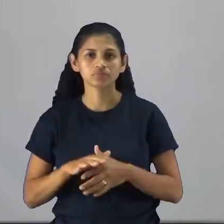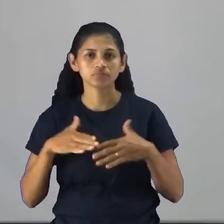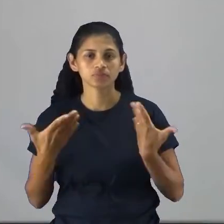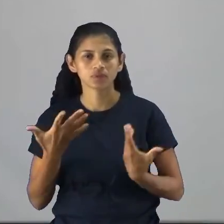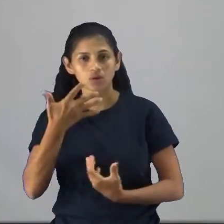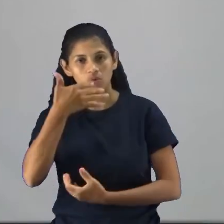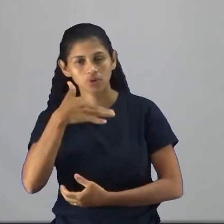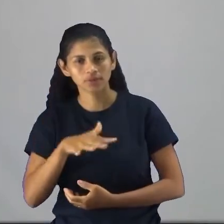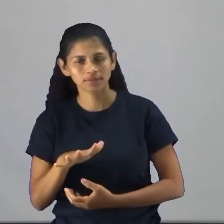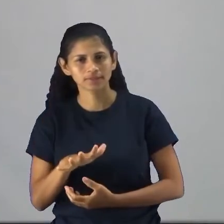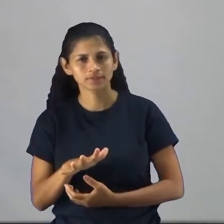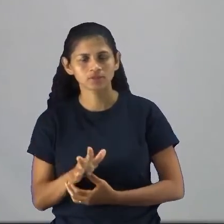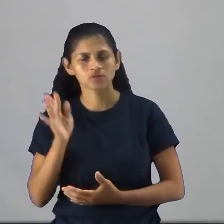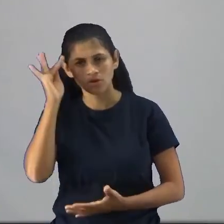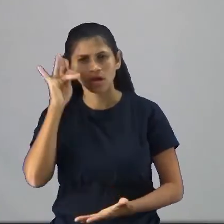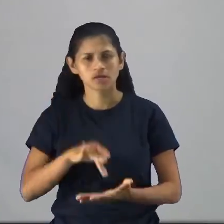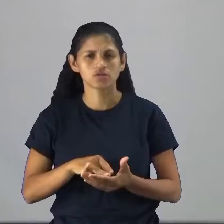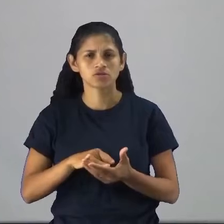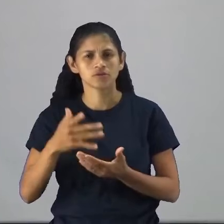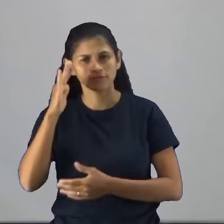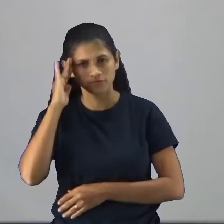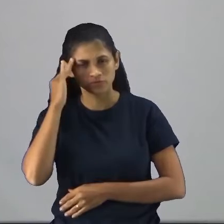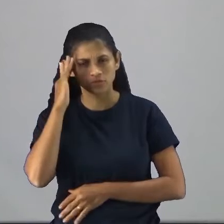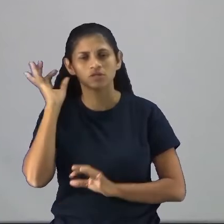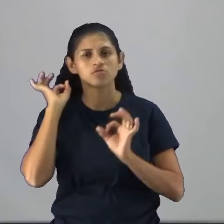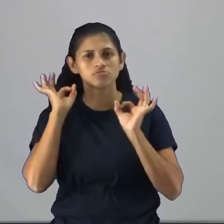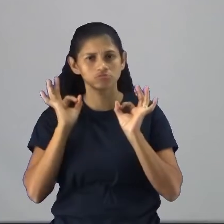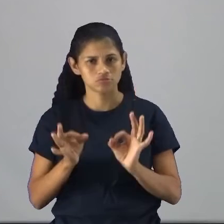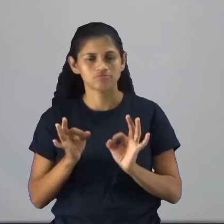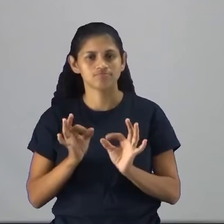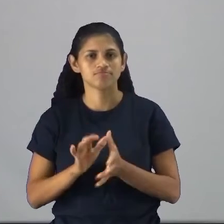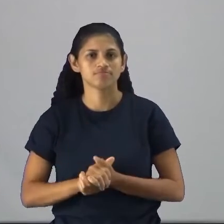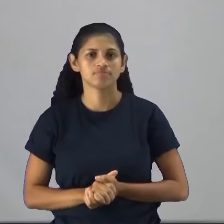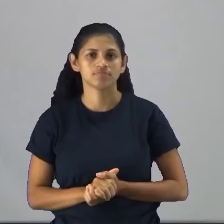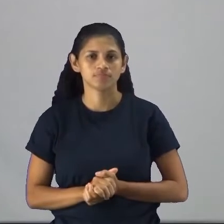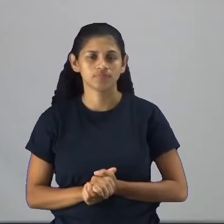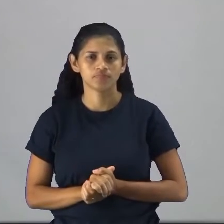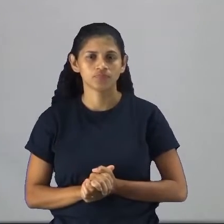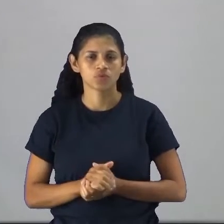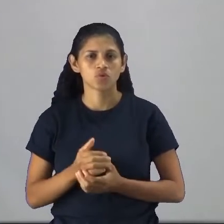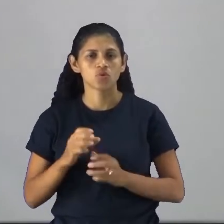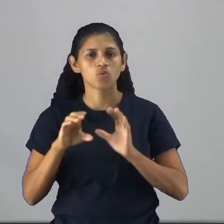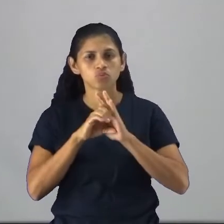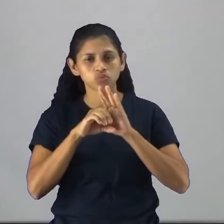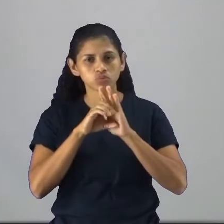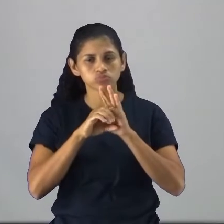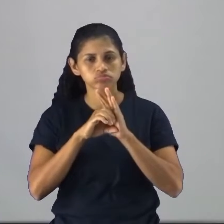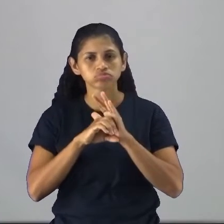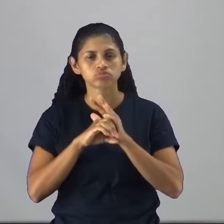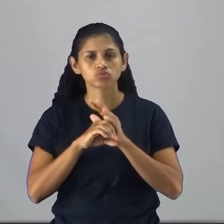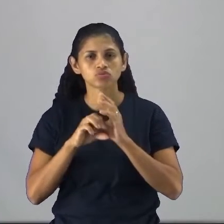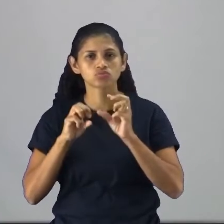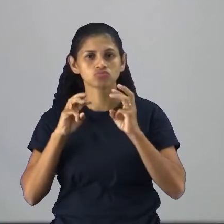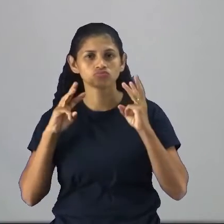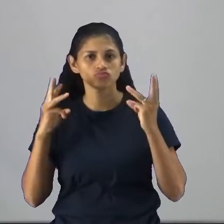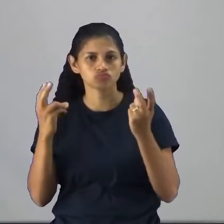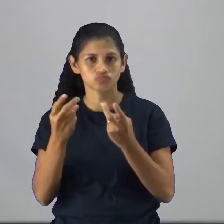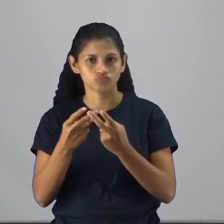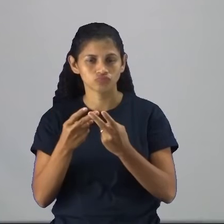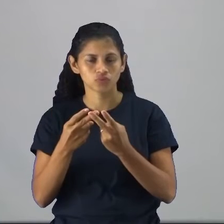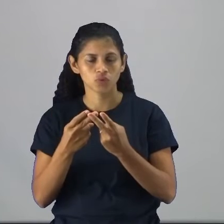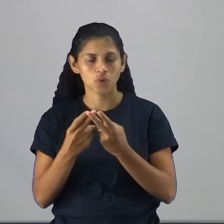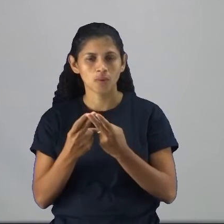eu creio, né, que vocês entenderam direitinho esse conteúdo sobre matéria, e para ver se